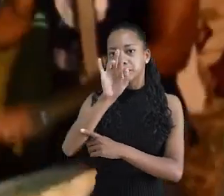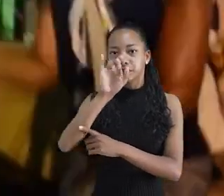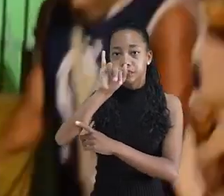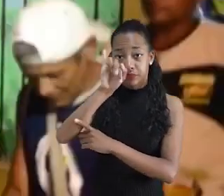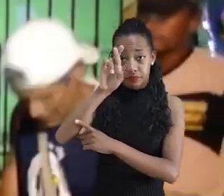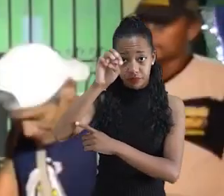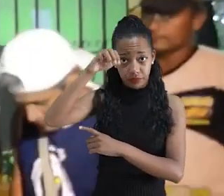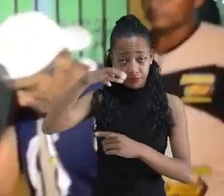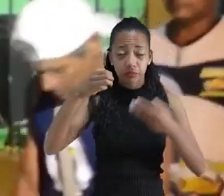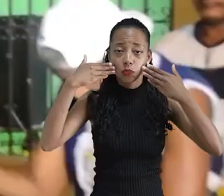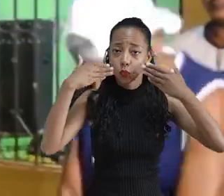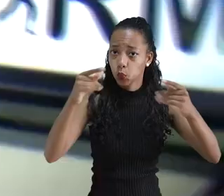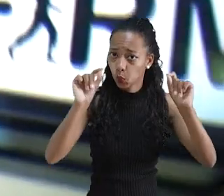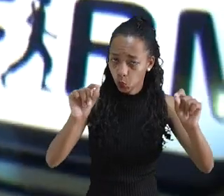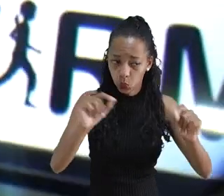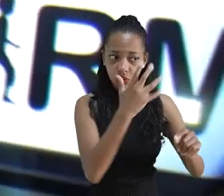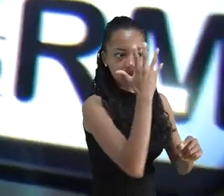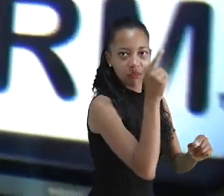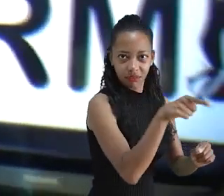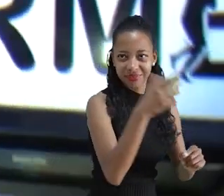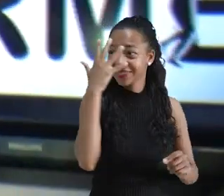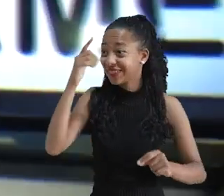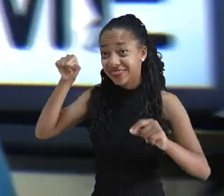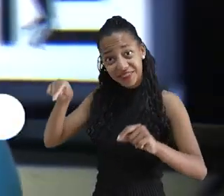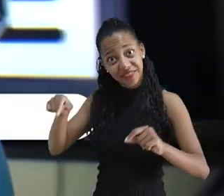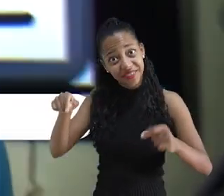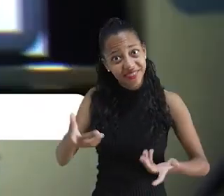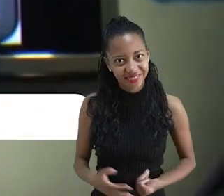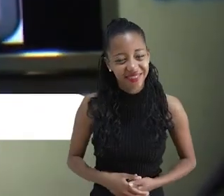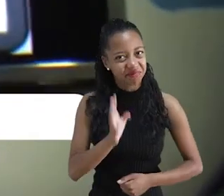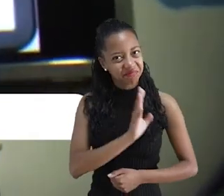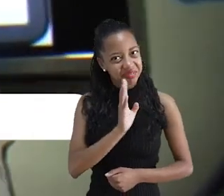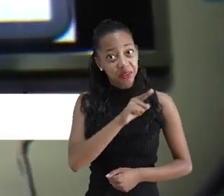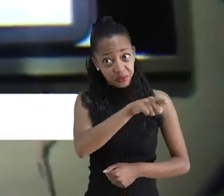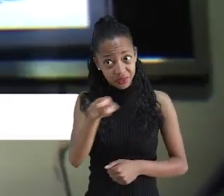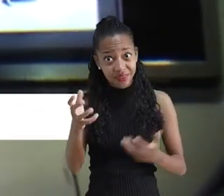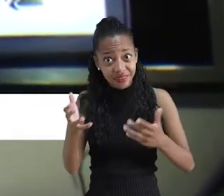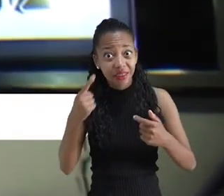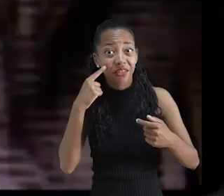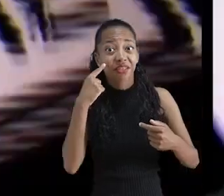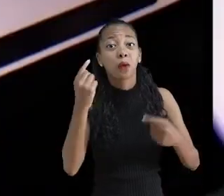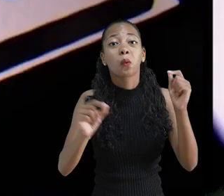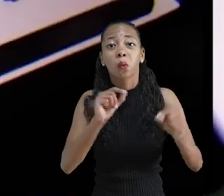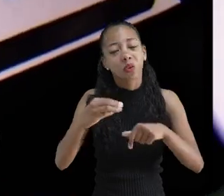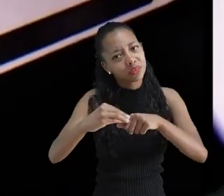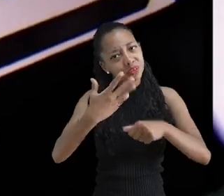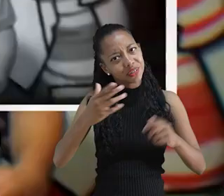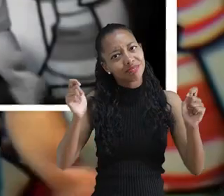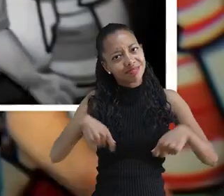você duas formas diferentes de carnaval aqui no bairro o tema do nosso próximo programa é terra firme sugestão aqui nosso me participe do